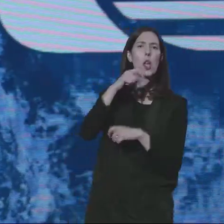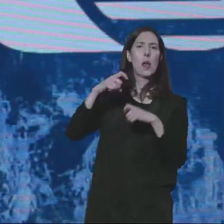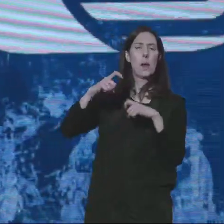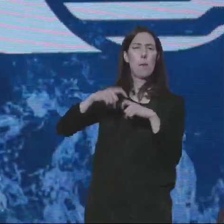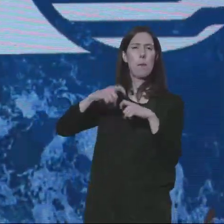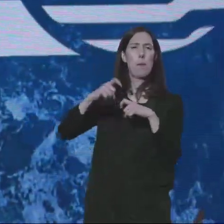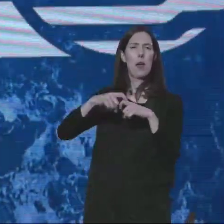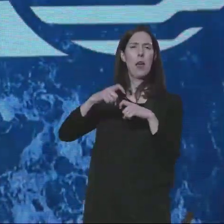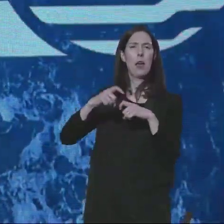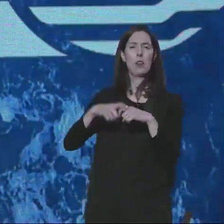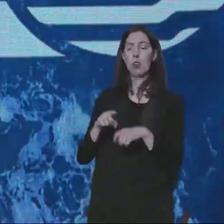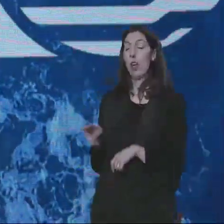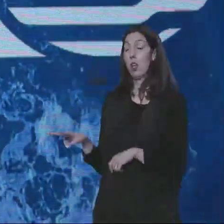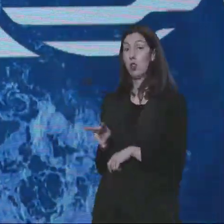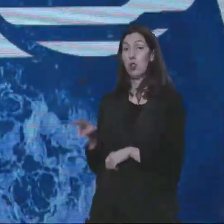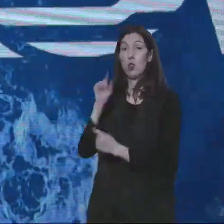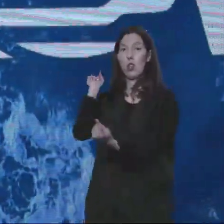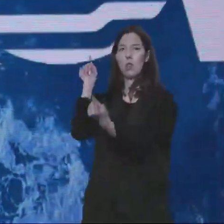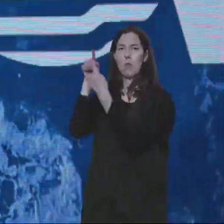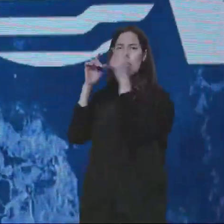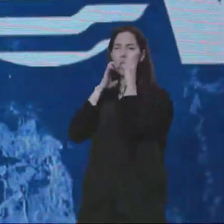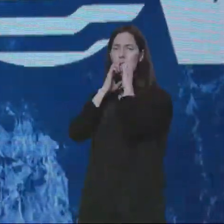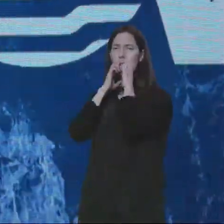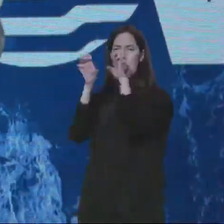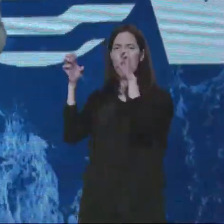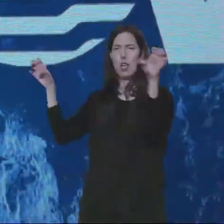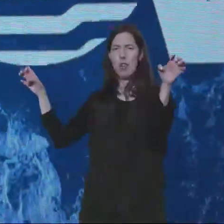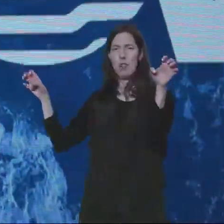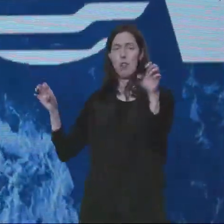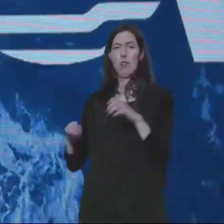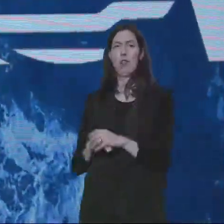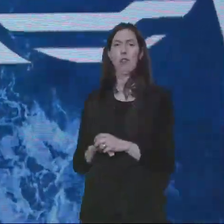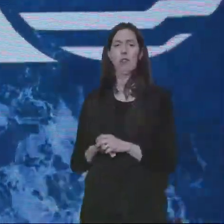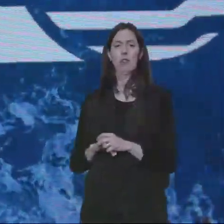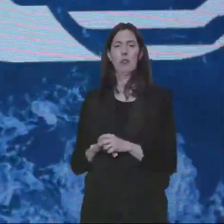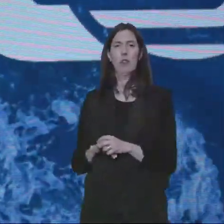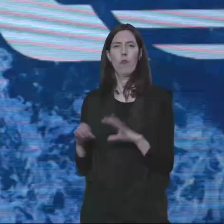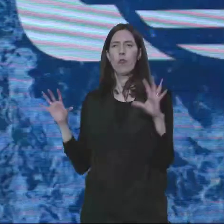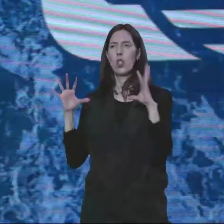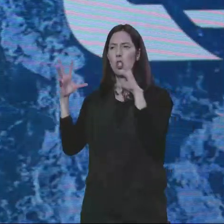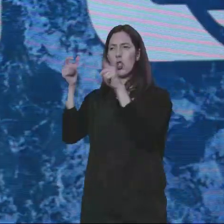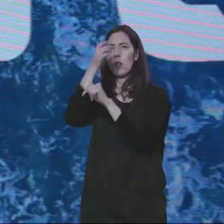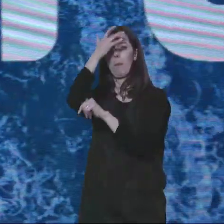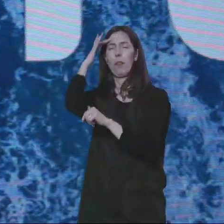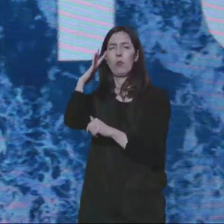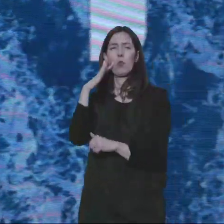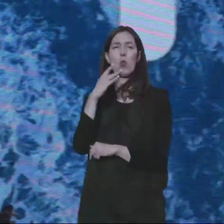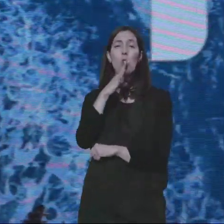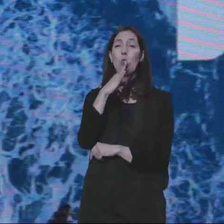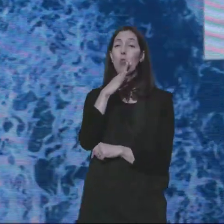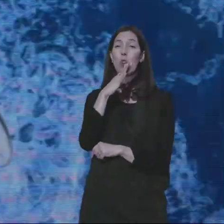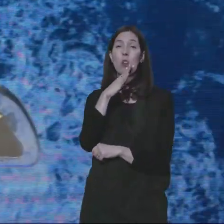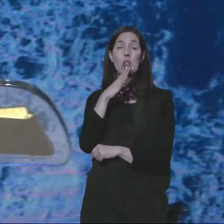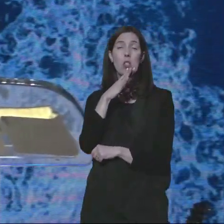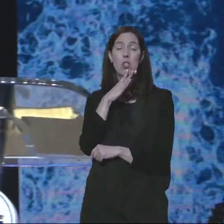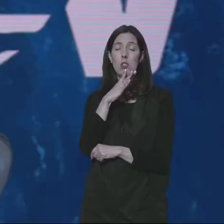apenas um propósito: pregar o evangelho para pessoas que não conheciam a Jesus em Camarões.